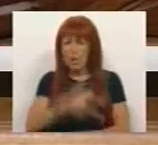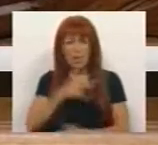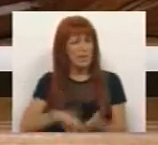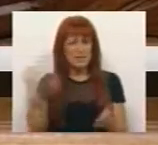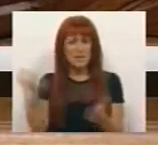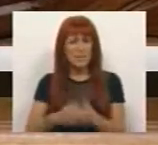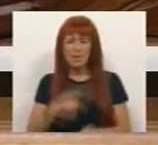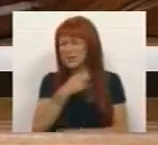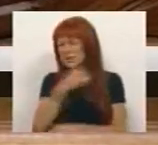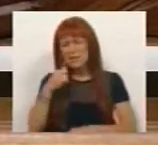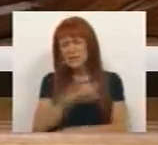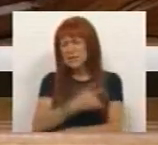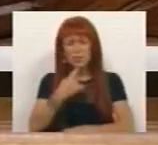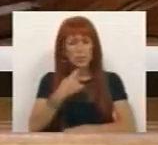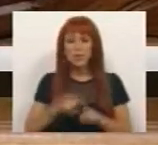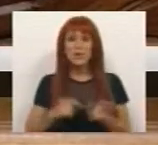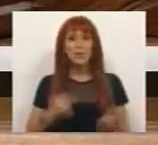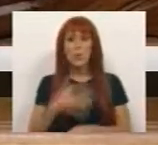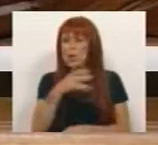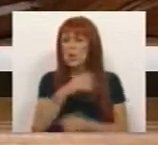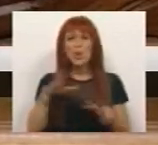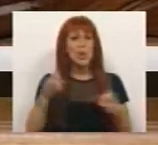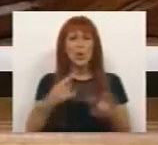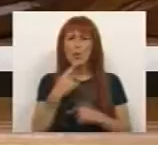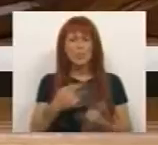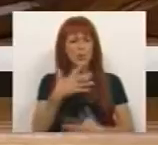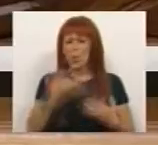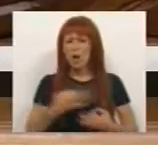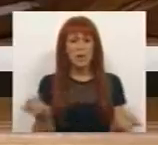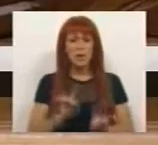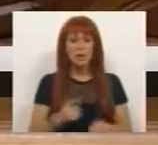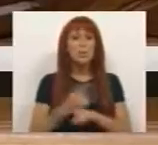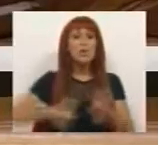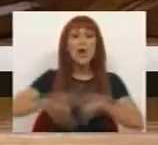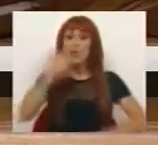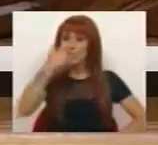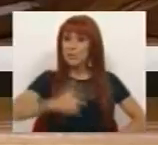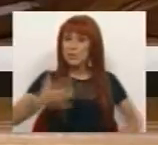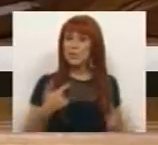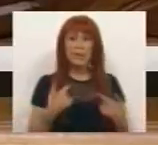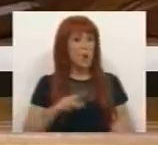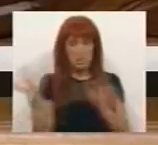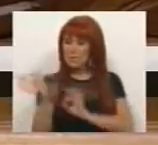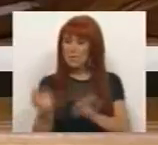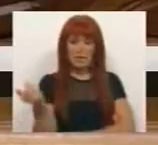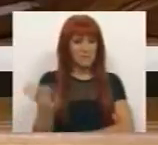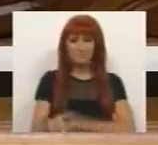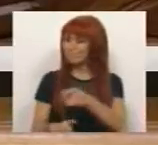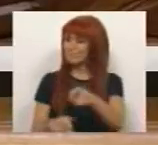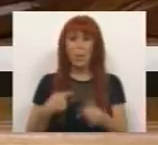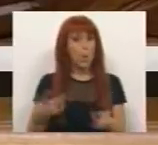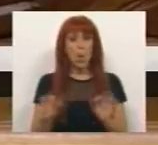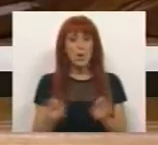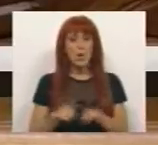terrível, muito dolorosa, de uma dor absolutamente inacreditável, porque nós humanos não estamos preparados ou